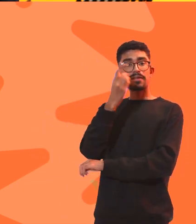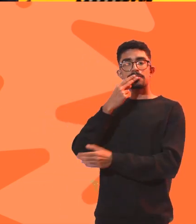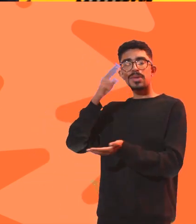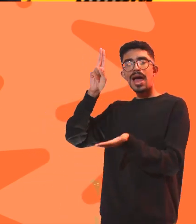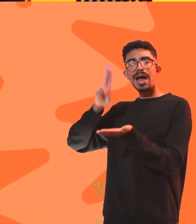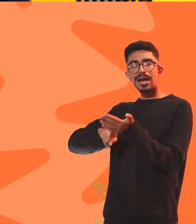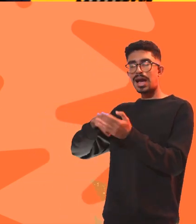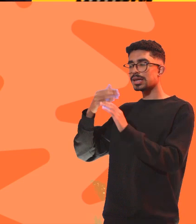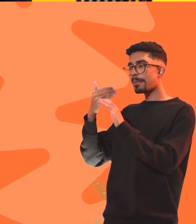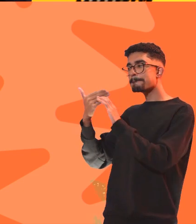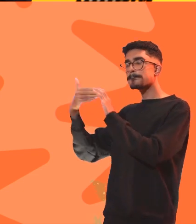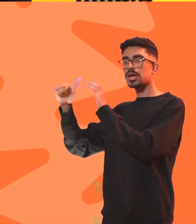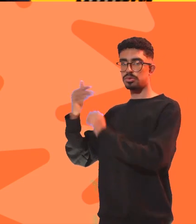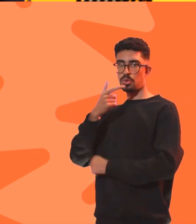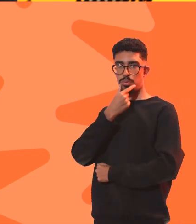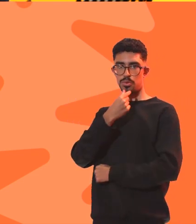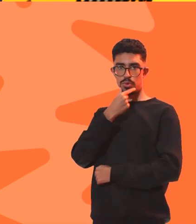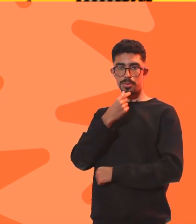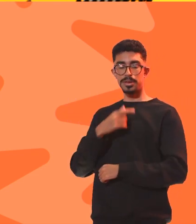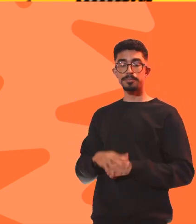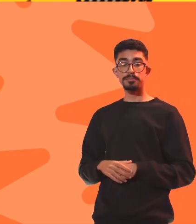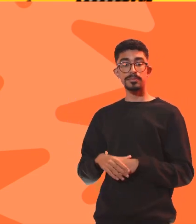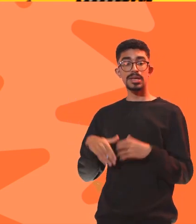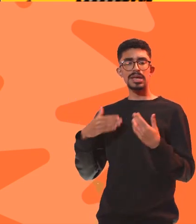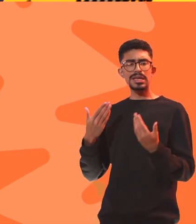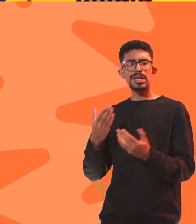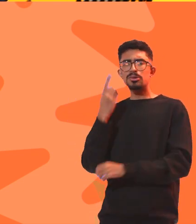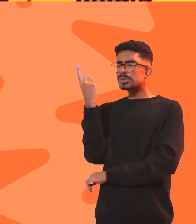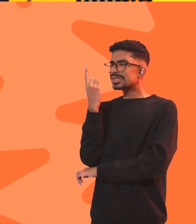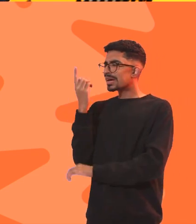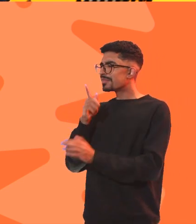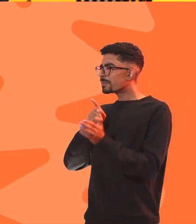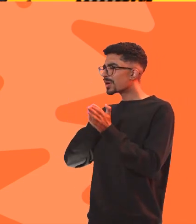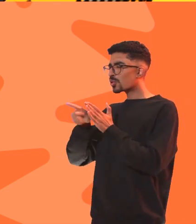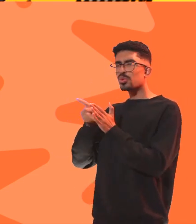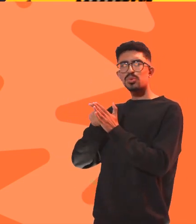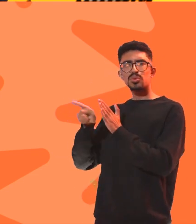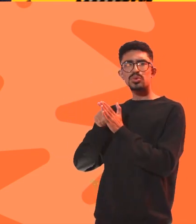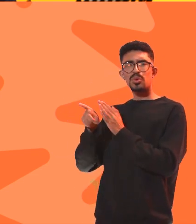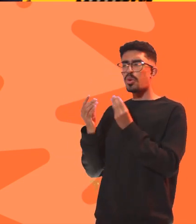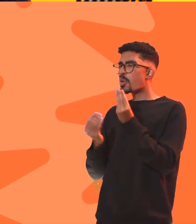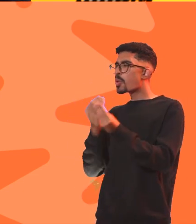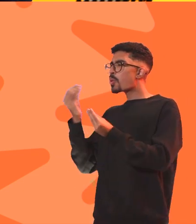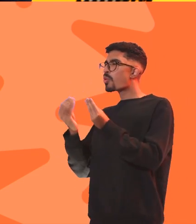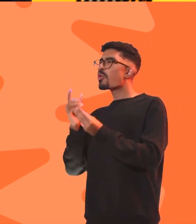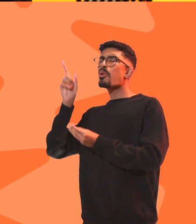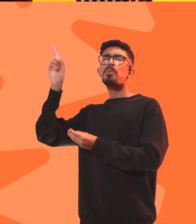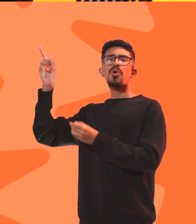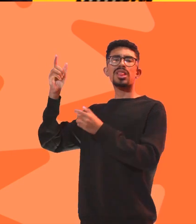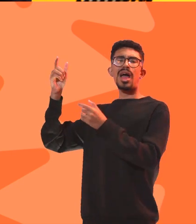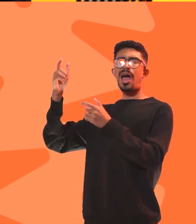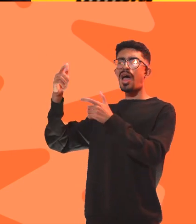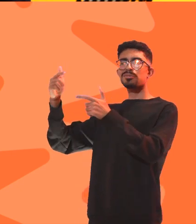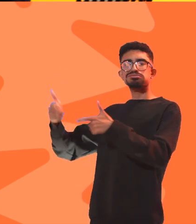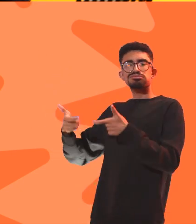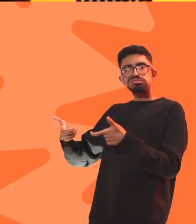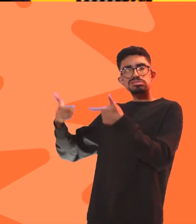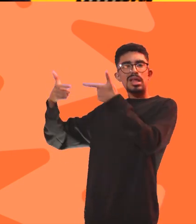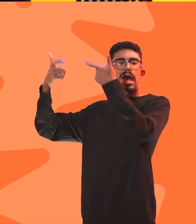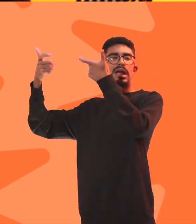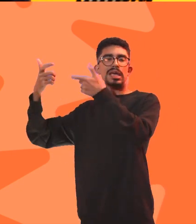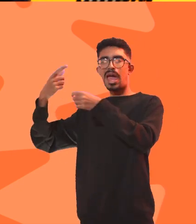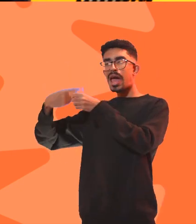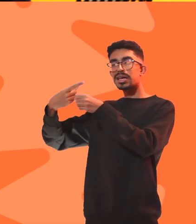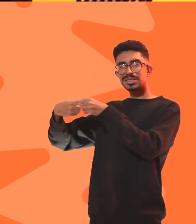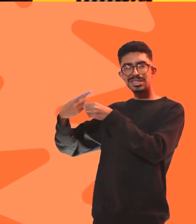hitita, e Joabe o enviou. Quando Urias chegou, Davi perguntou como estavam Joabe, os soldados, e como estava indo a guerra, e lhe disse: vá descansar um pouco